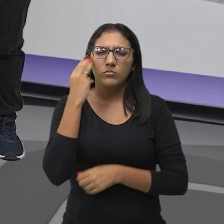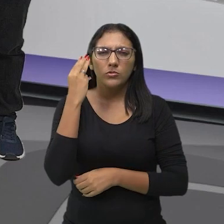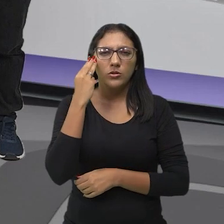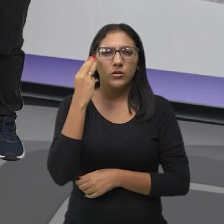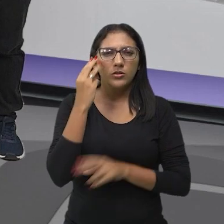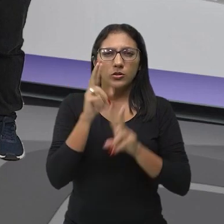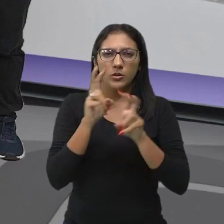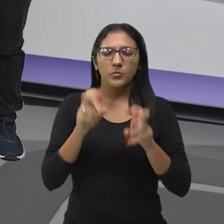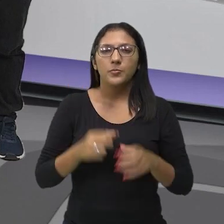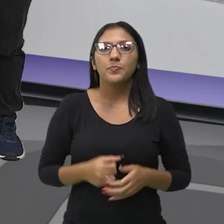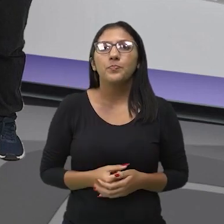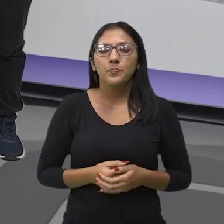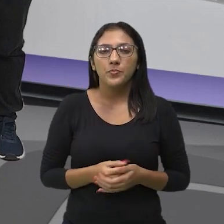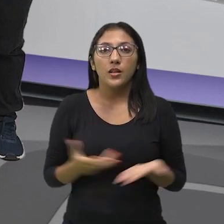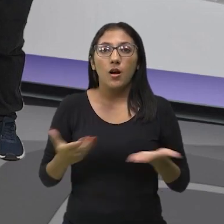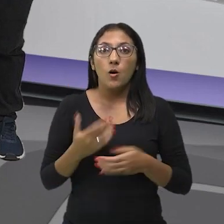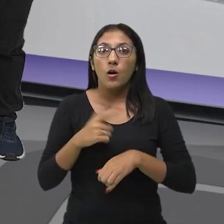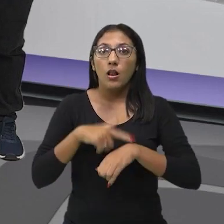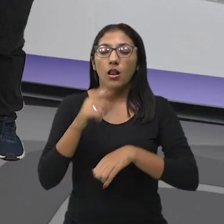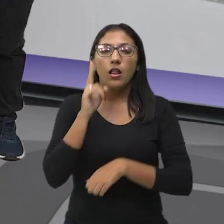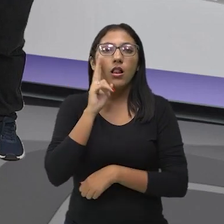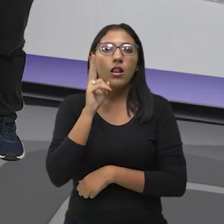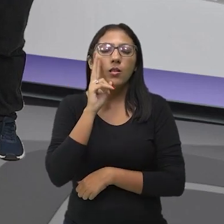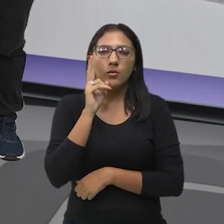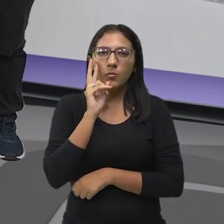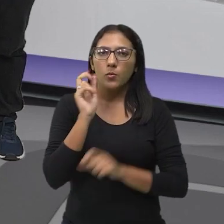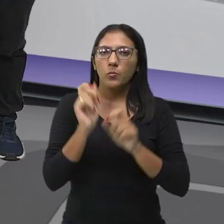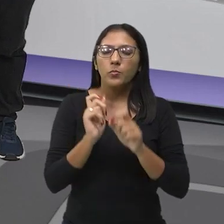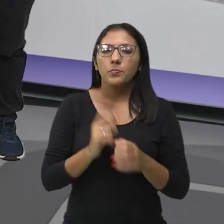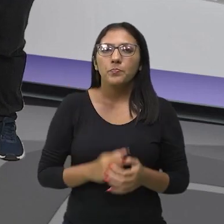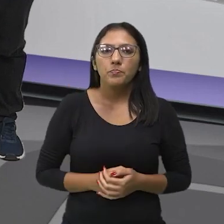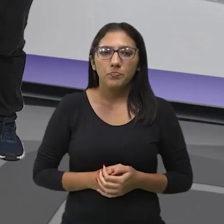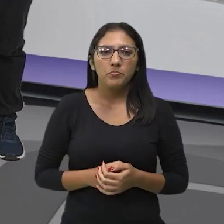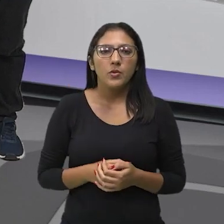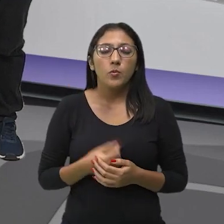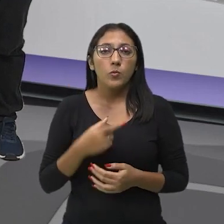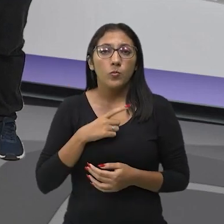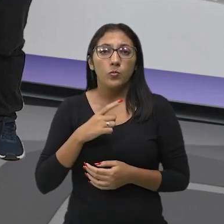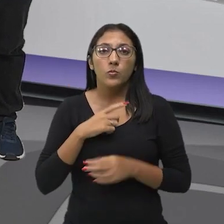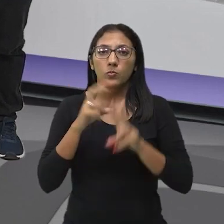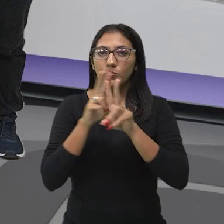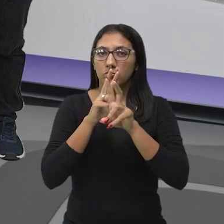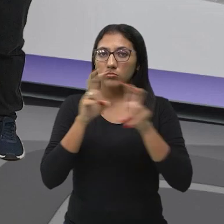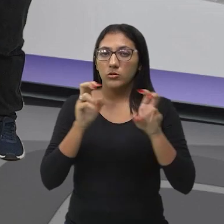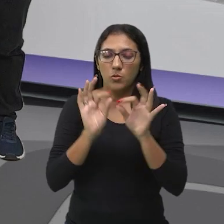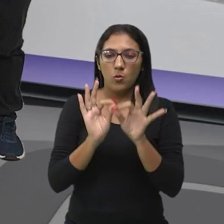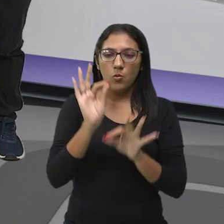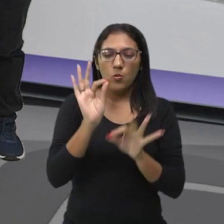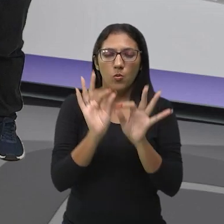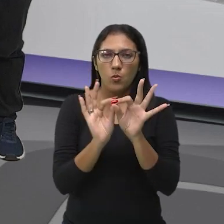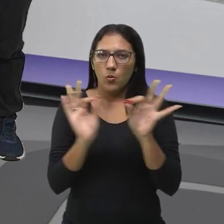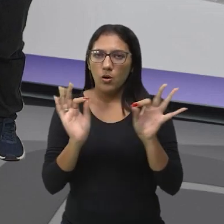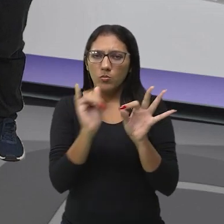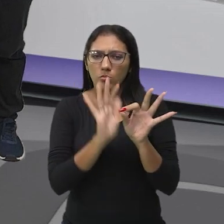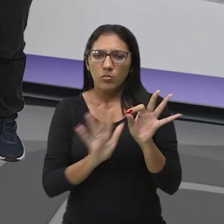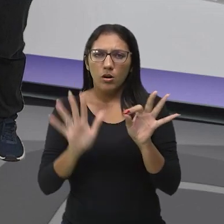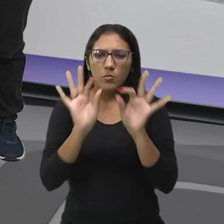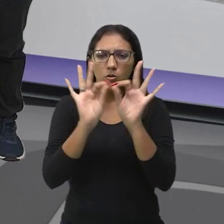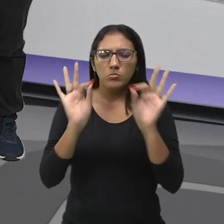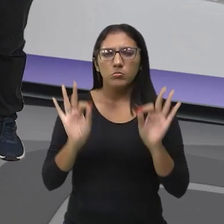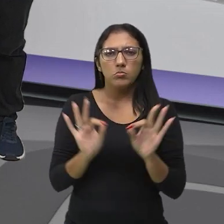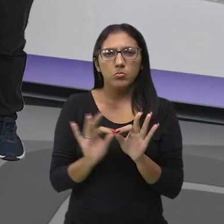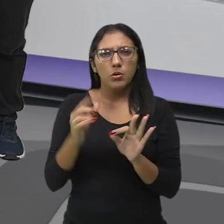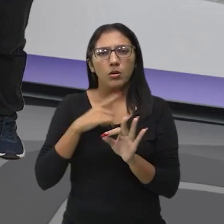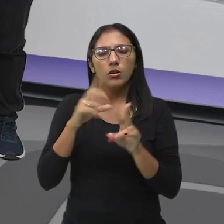E aí, pessoal, vale a gente lembrar o seguinte, ó, quando a gente fala de comprimento de uma circunferência,